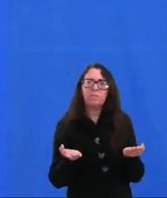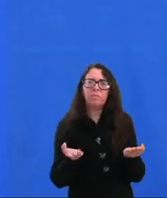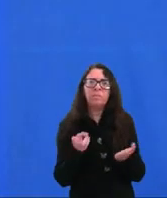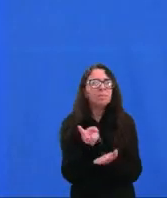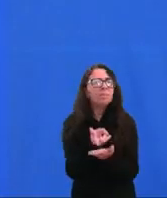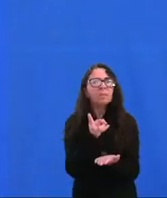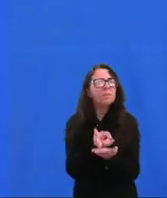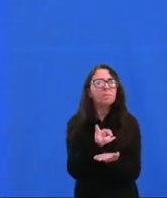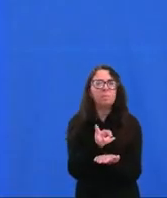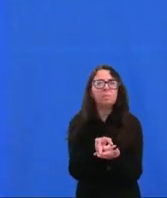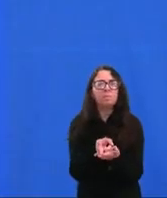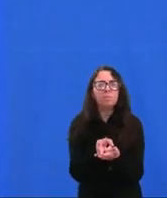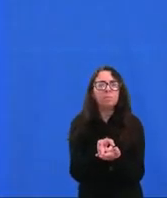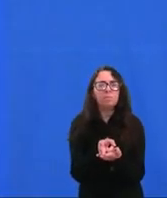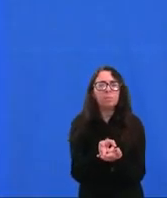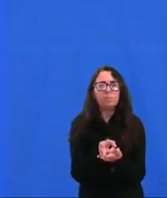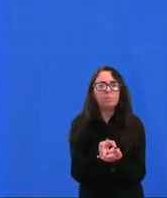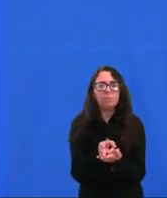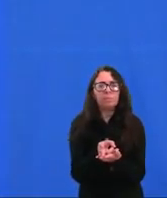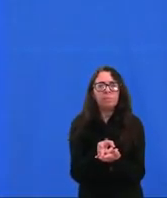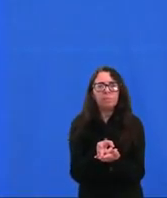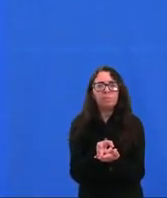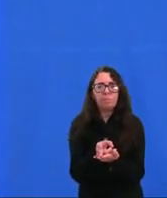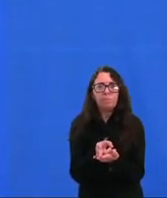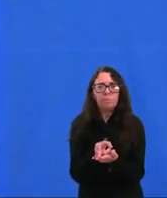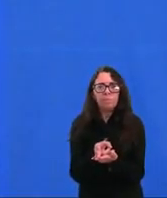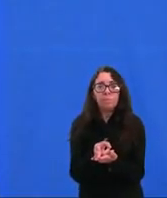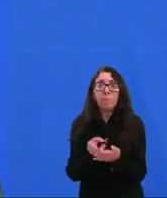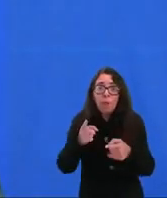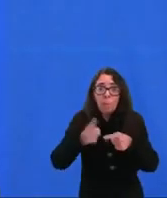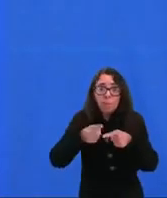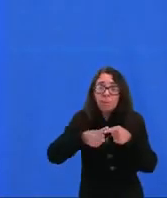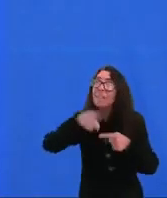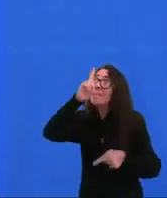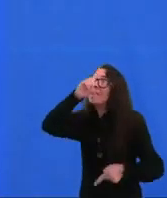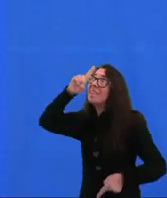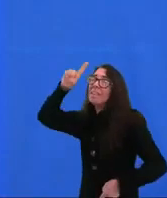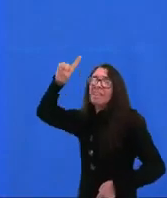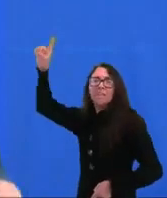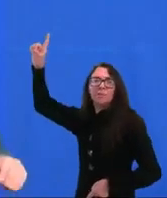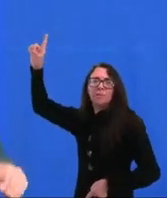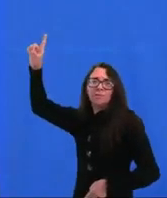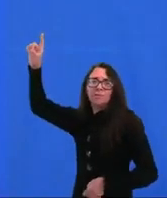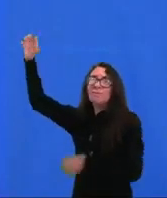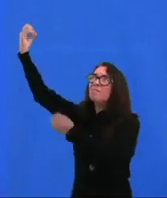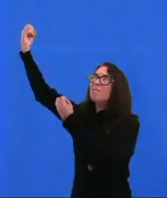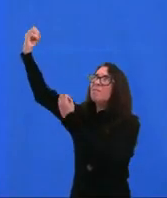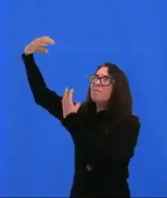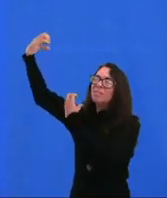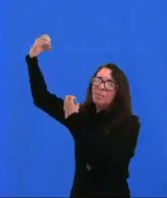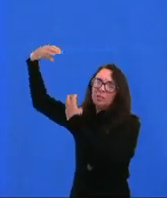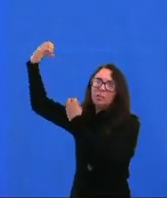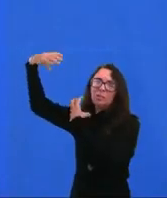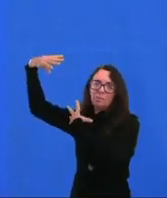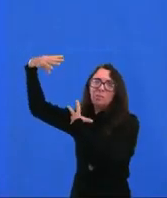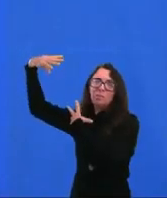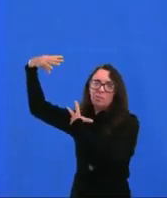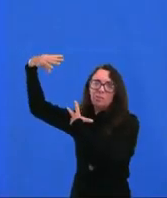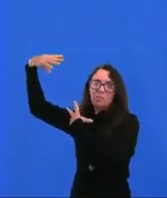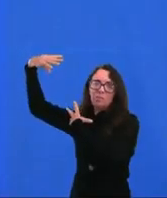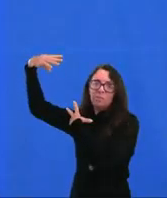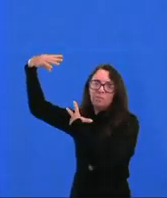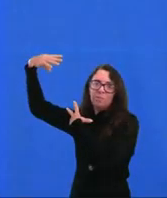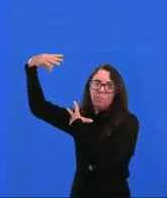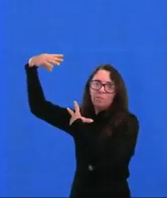sempre ser um servo de Cristo, procurando ajudar